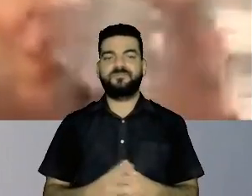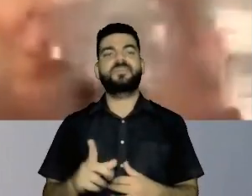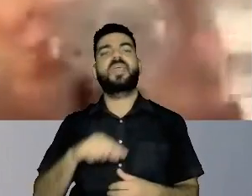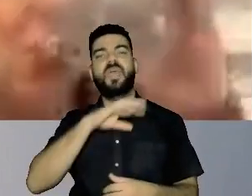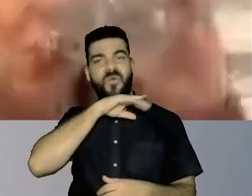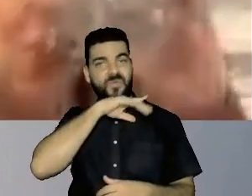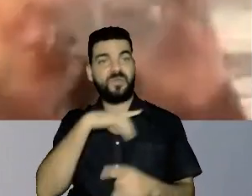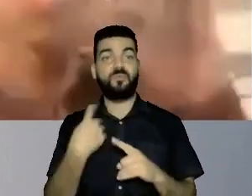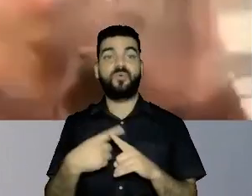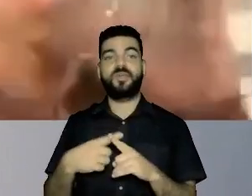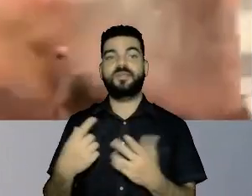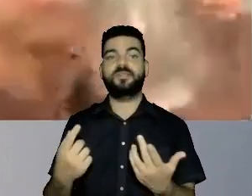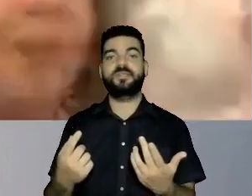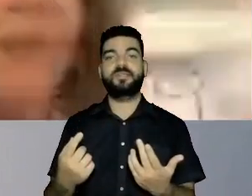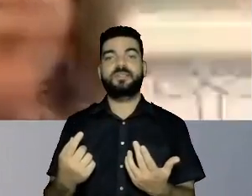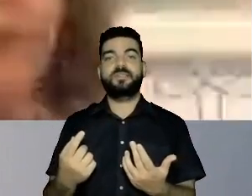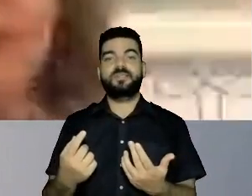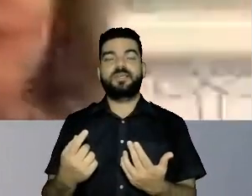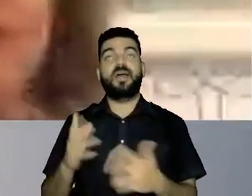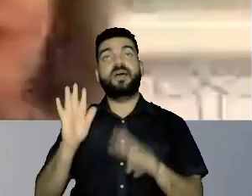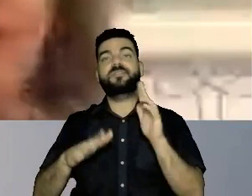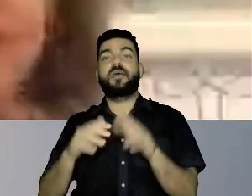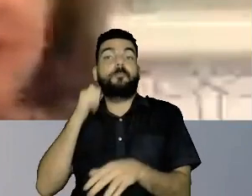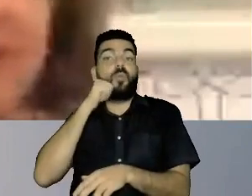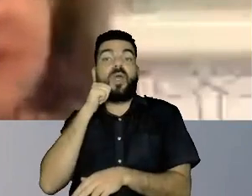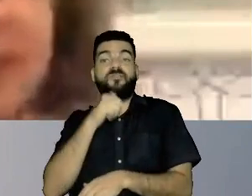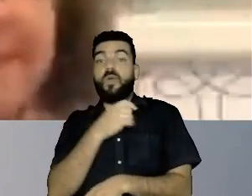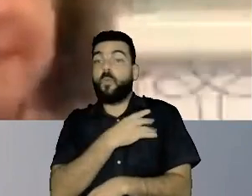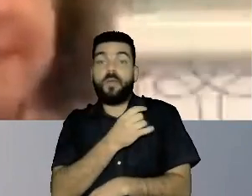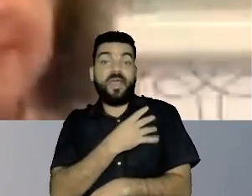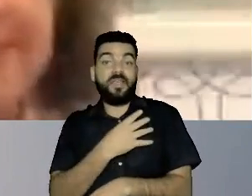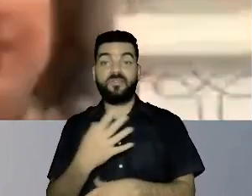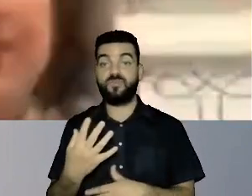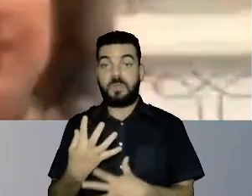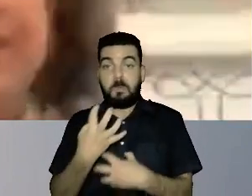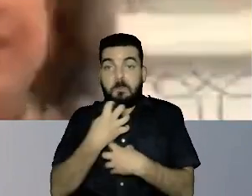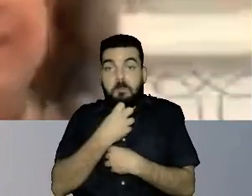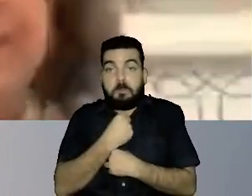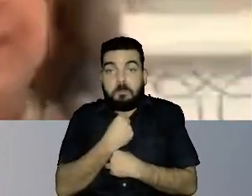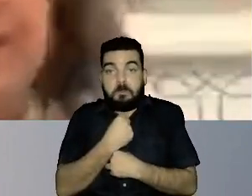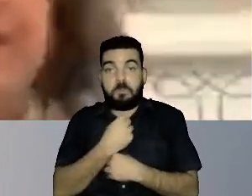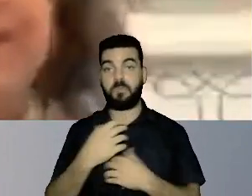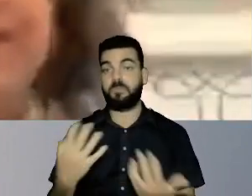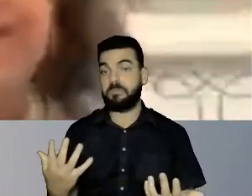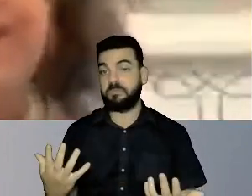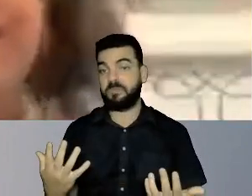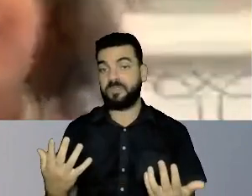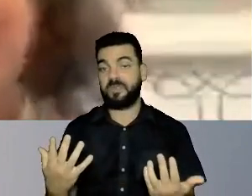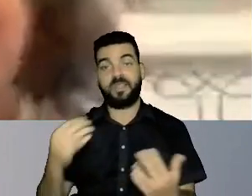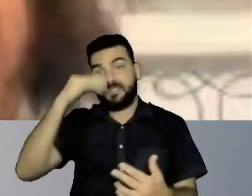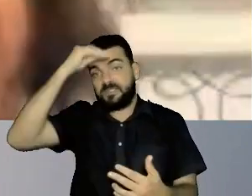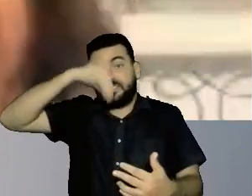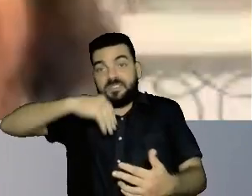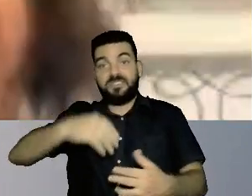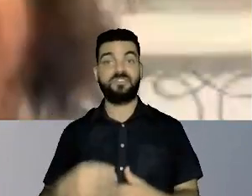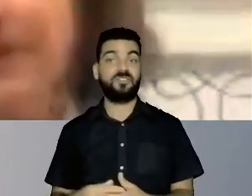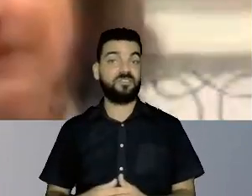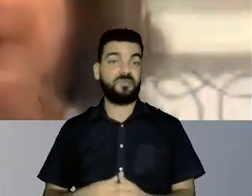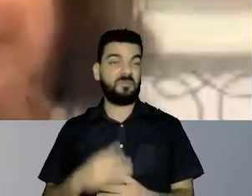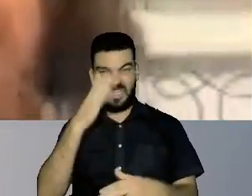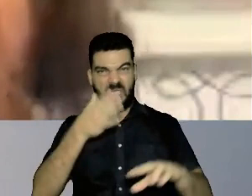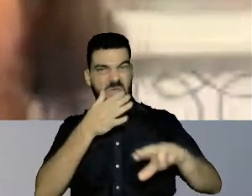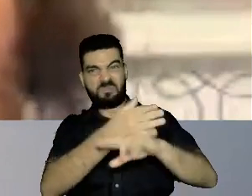possa, então, ter um pouco mais de liberdade no espaço público, né? E é muito, muito ruim isso, porque as mulheres, assim,